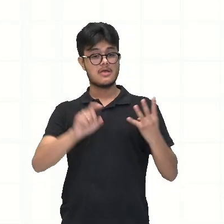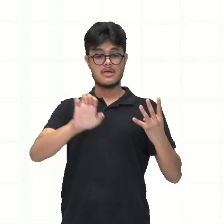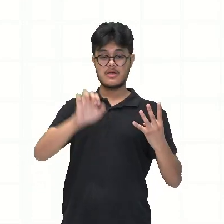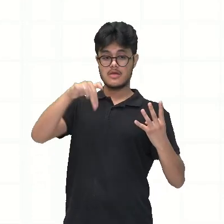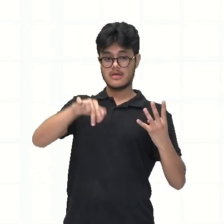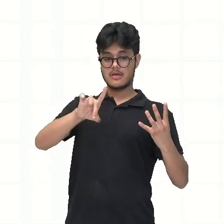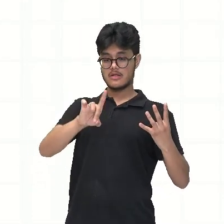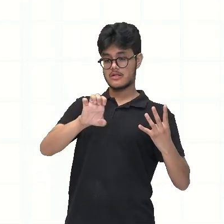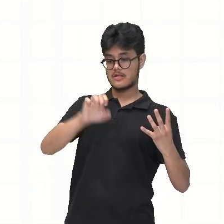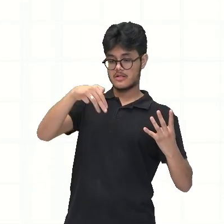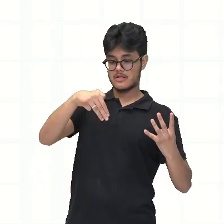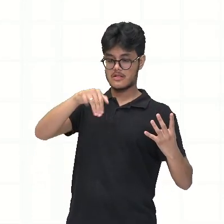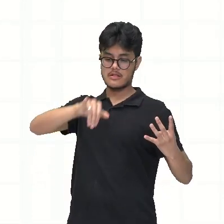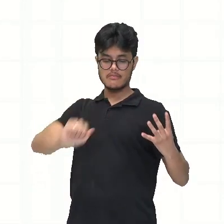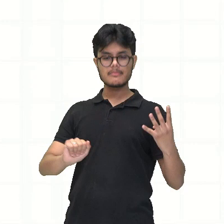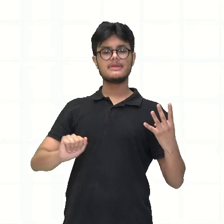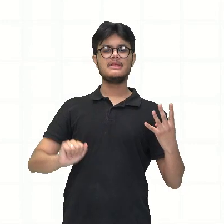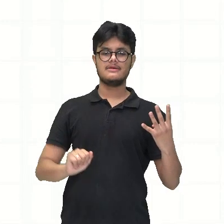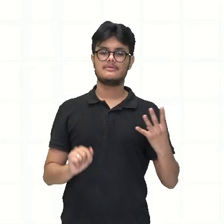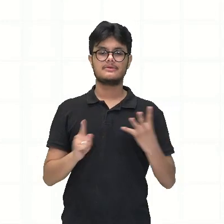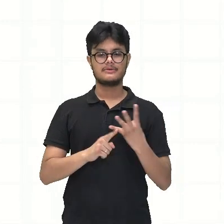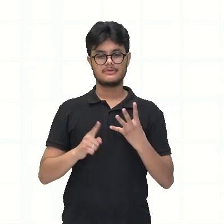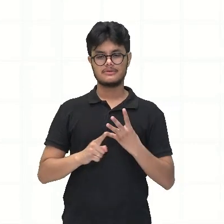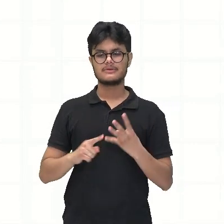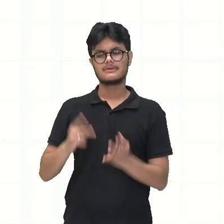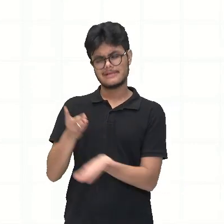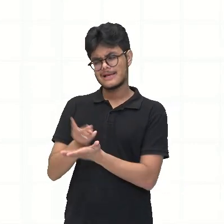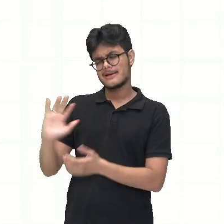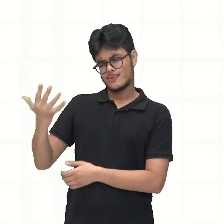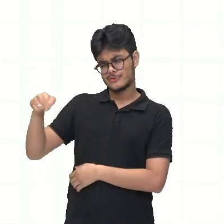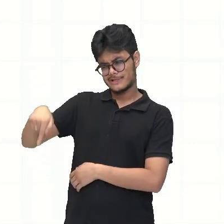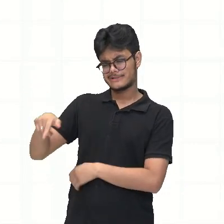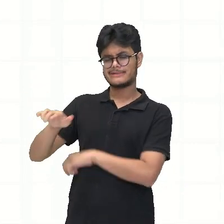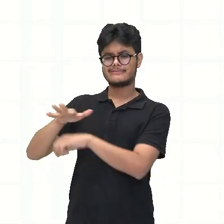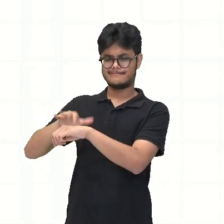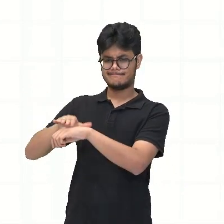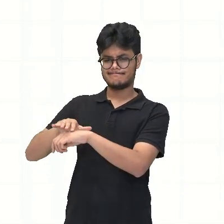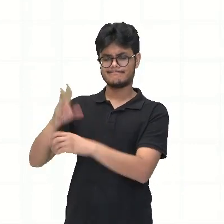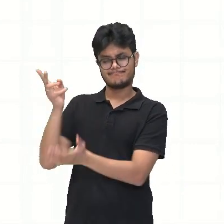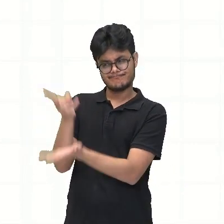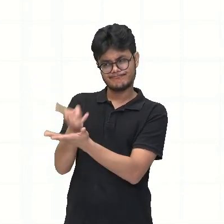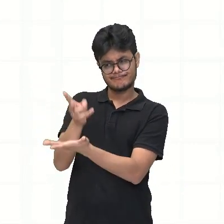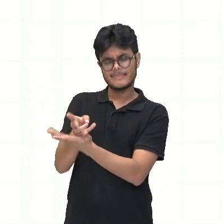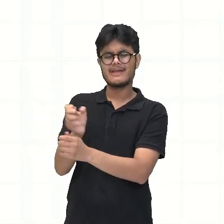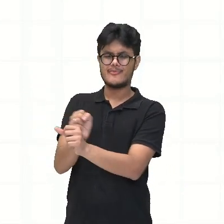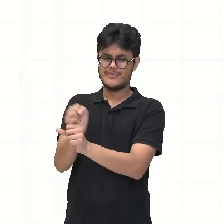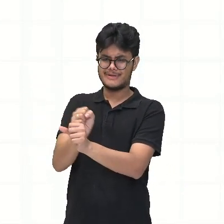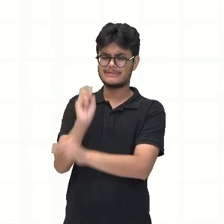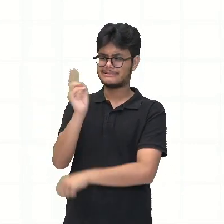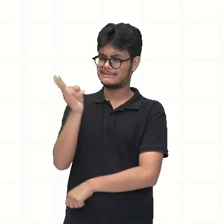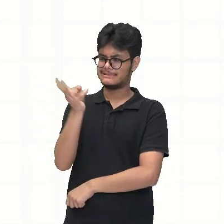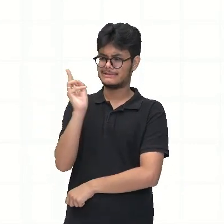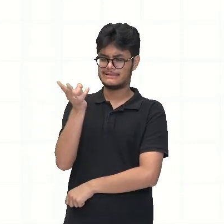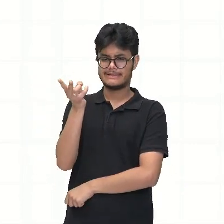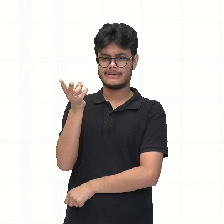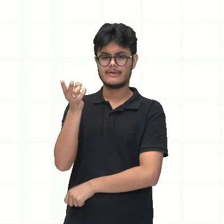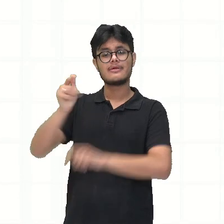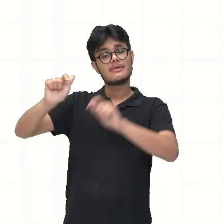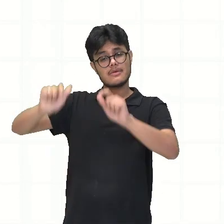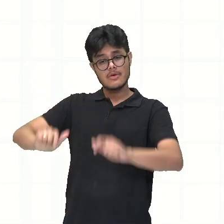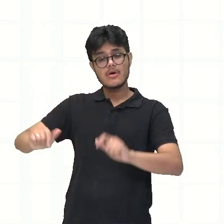uma doença que ela sempre ocorre, quase todos os anos em